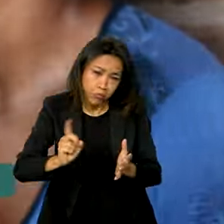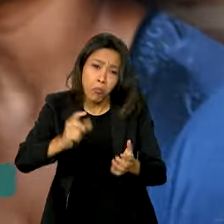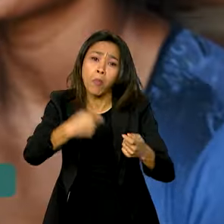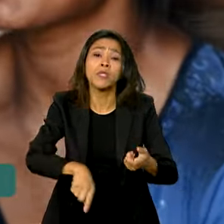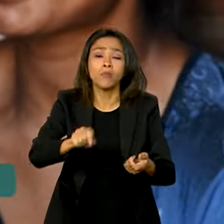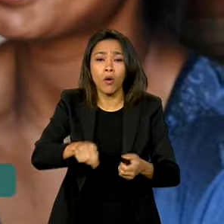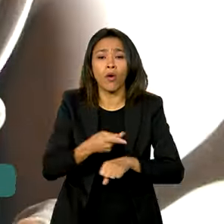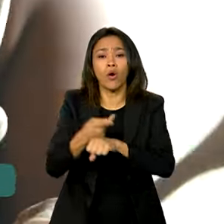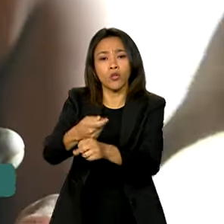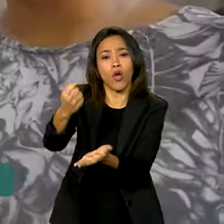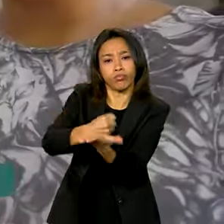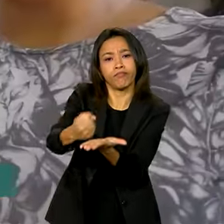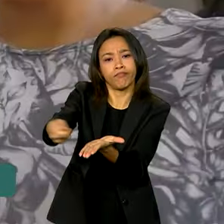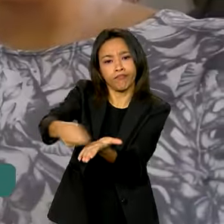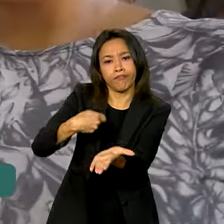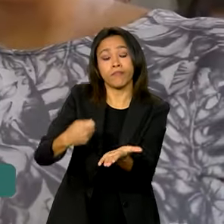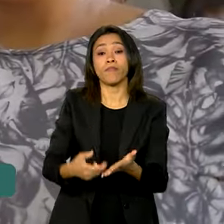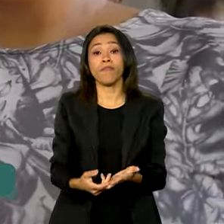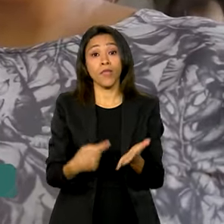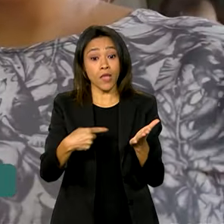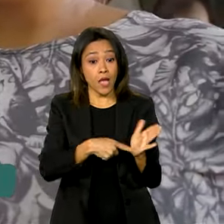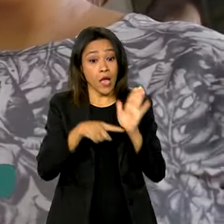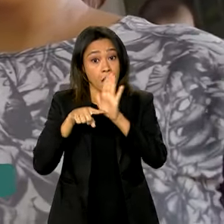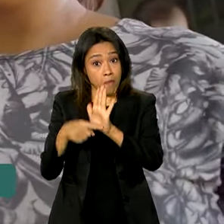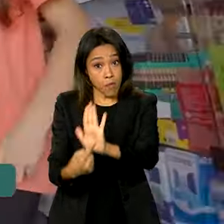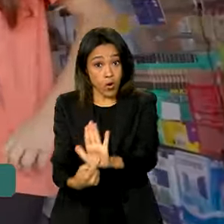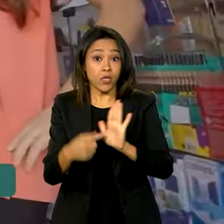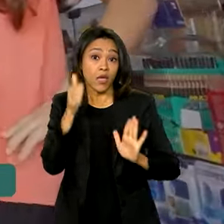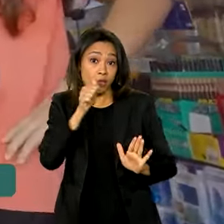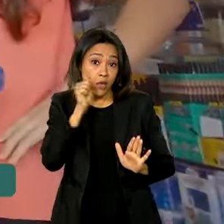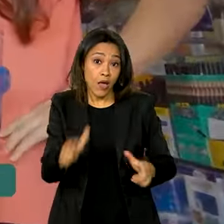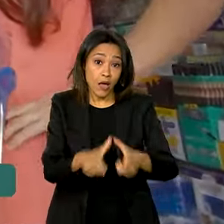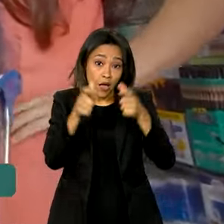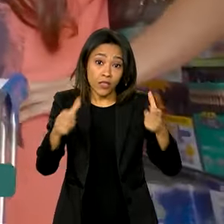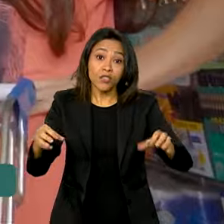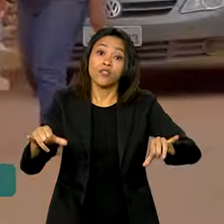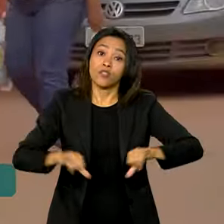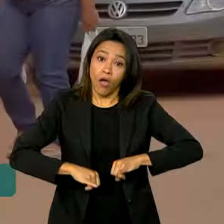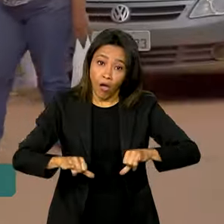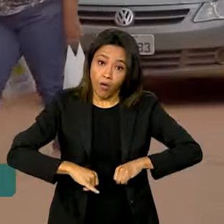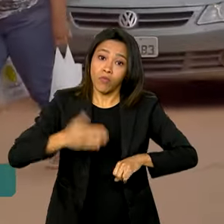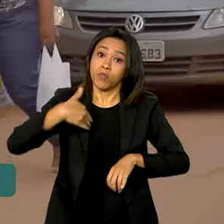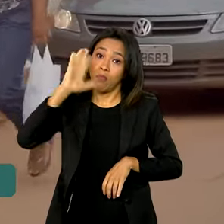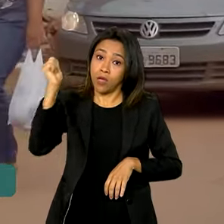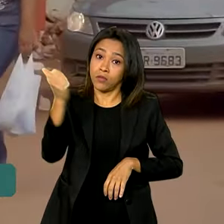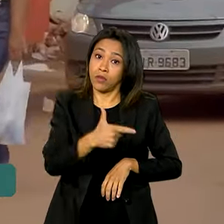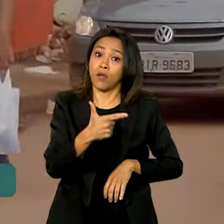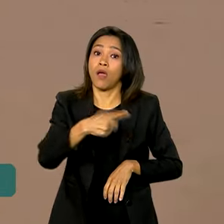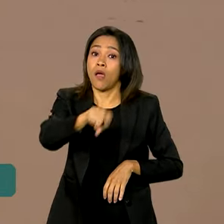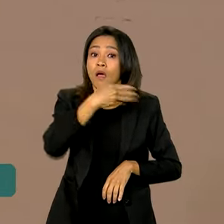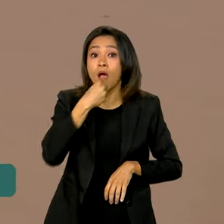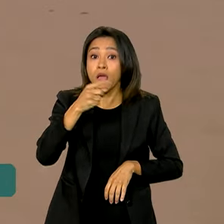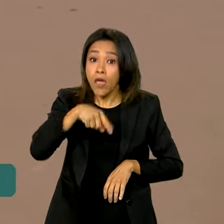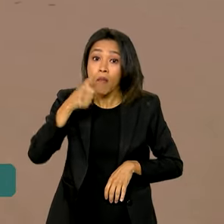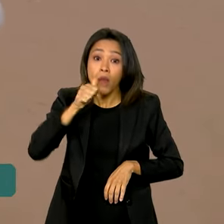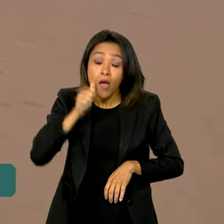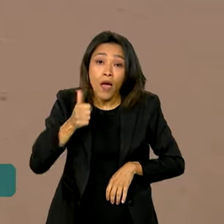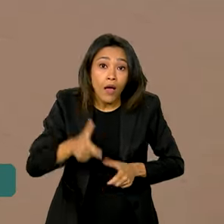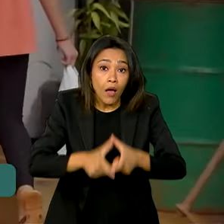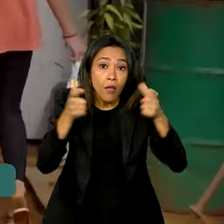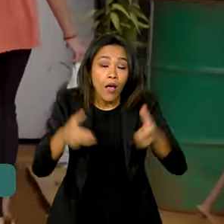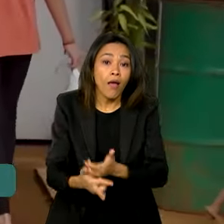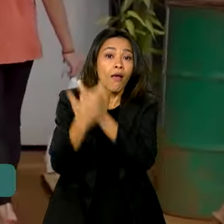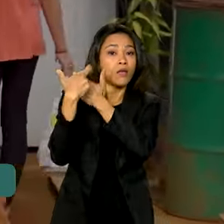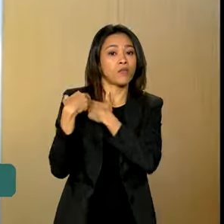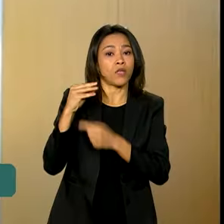medida reconhece que as mulheres sofrem mais em situações de vulnerabilidade e geralmente são as responsáveis por cuidar